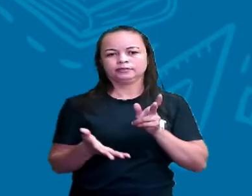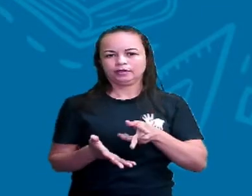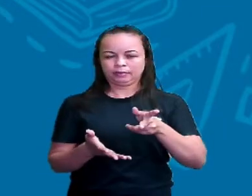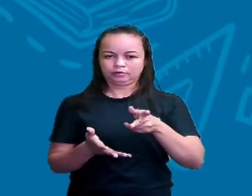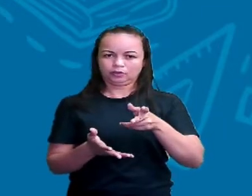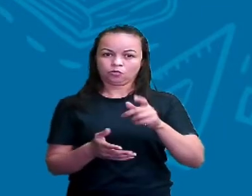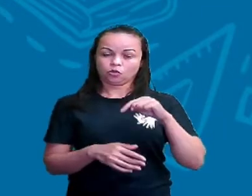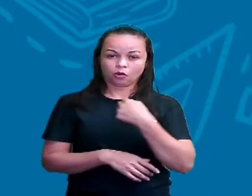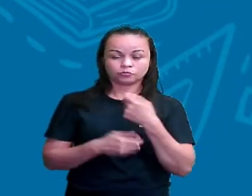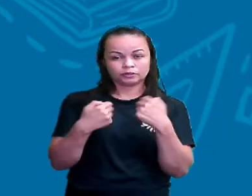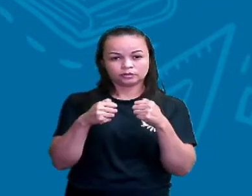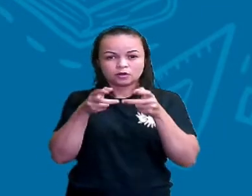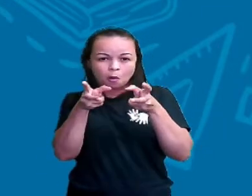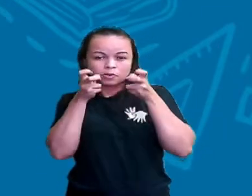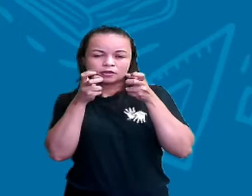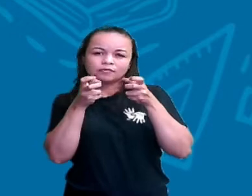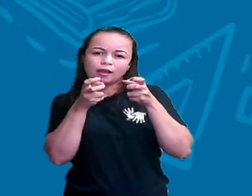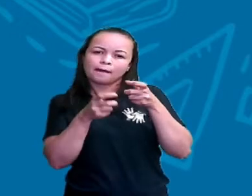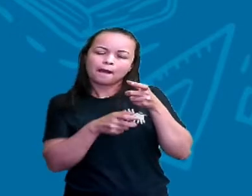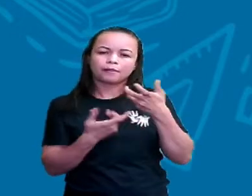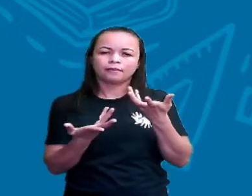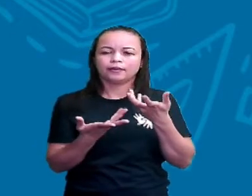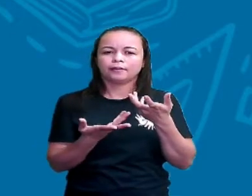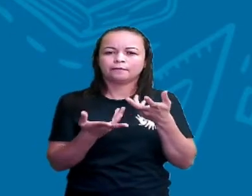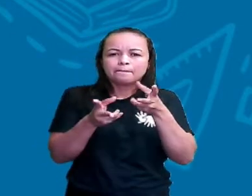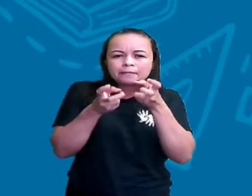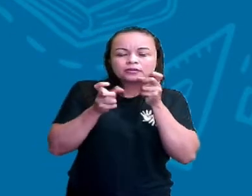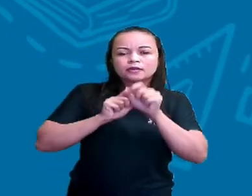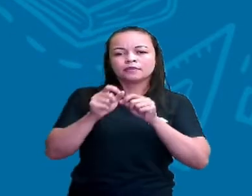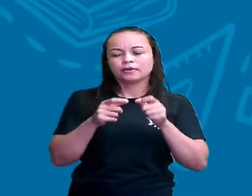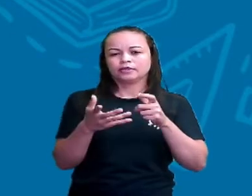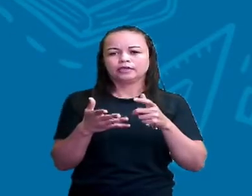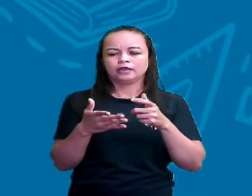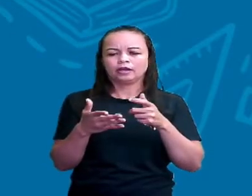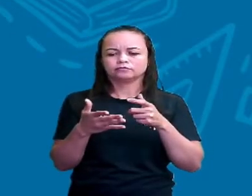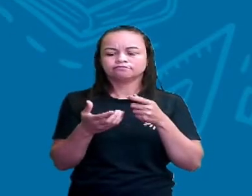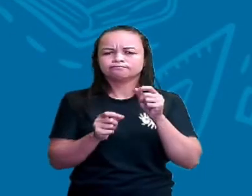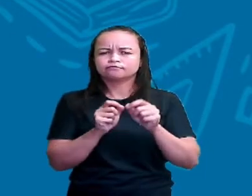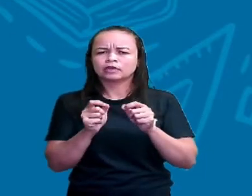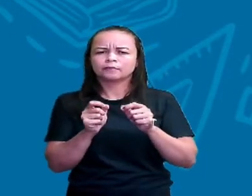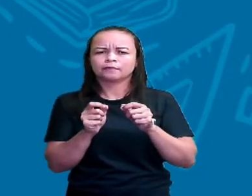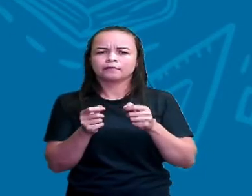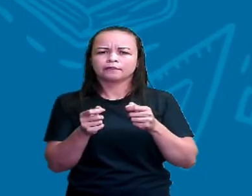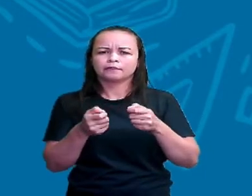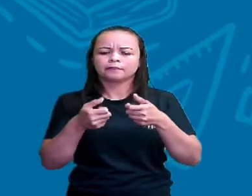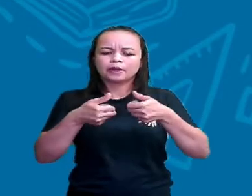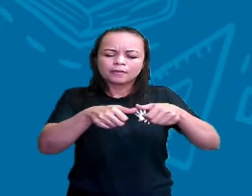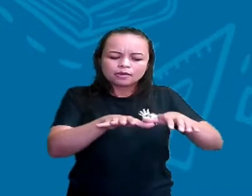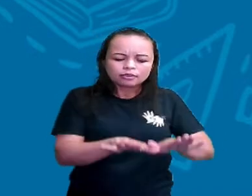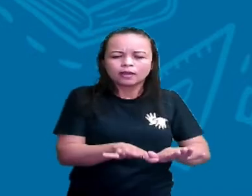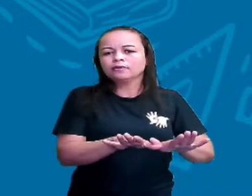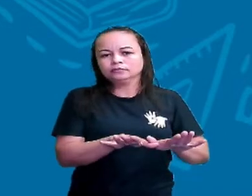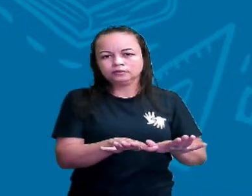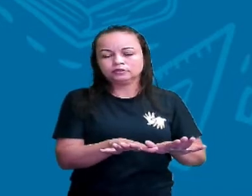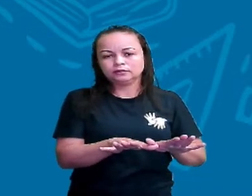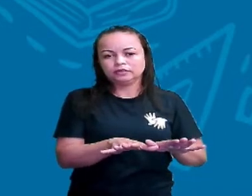coisas, costumes, situações que elas vão permanecer, o que elas permanecem e que faz